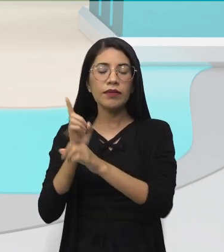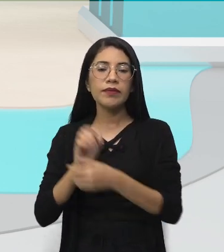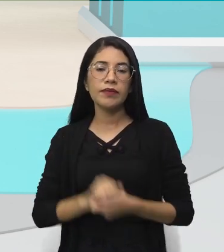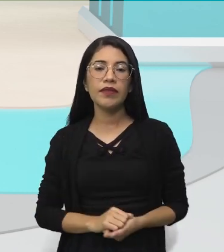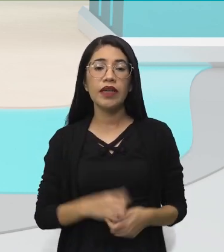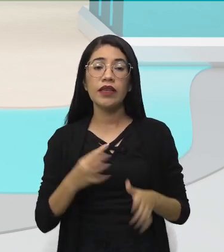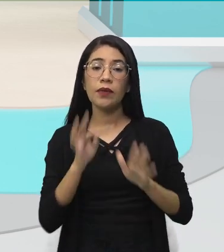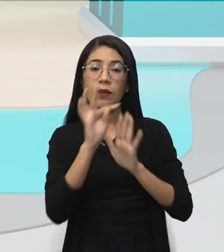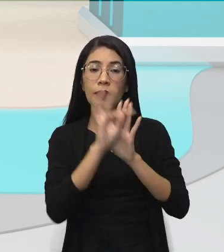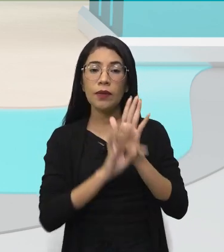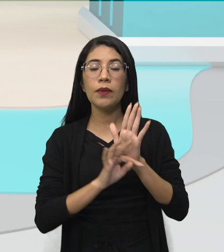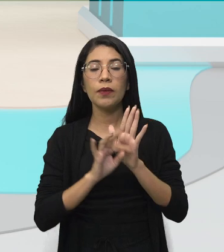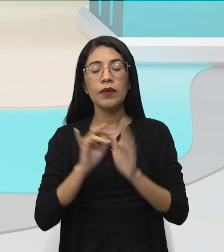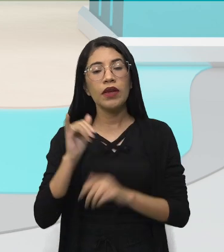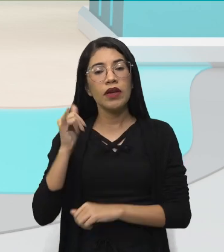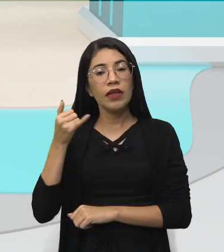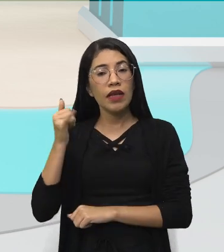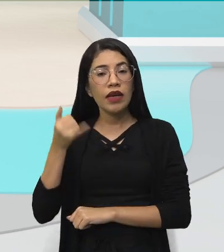Então, o texto